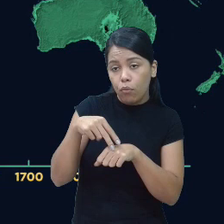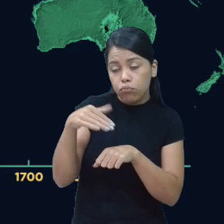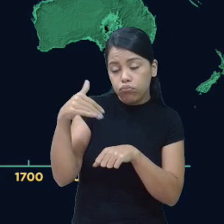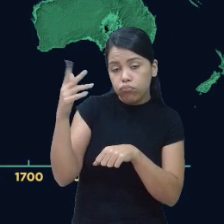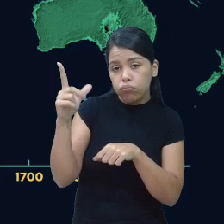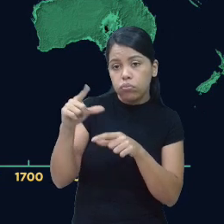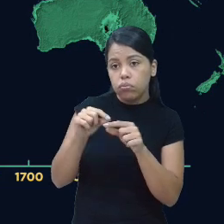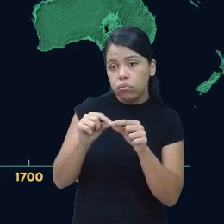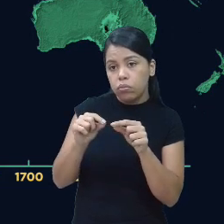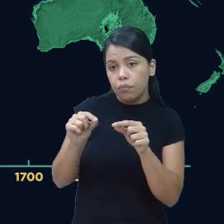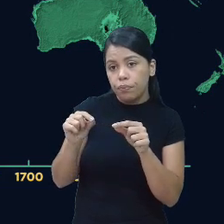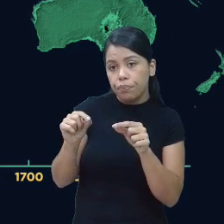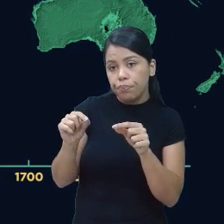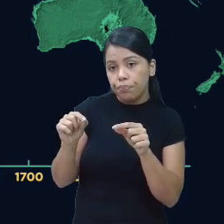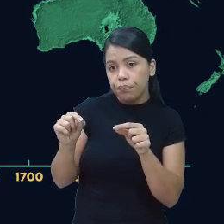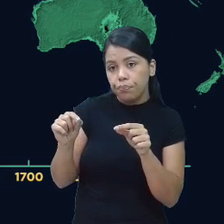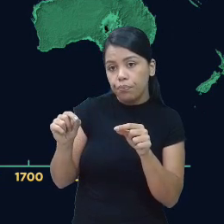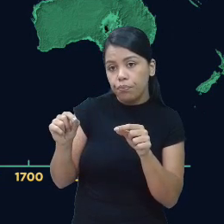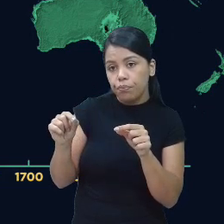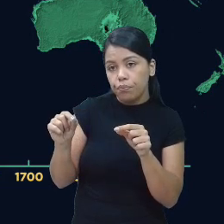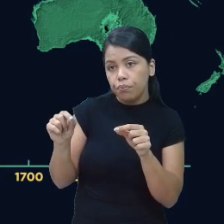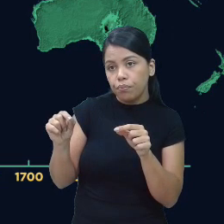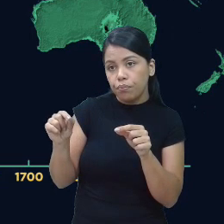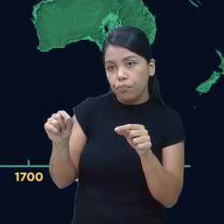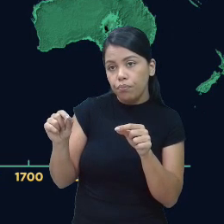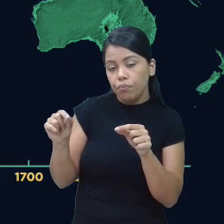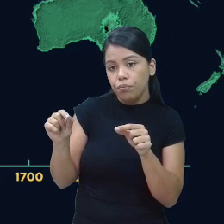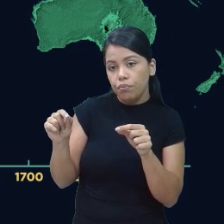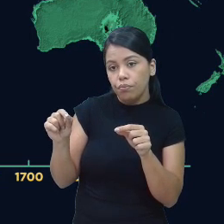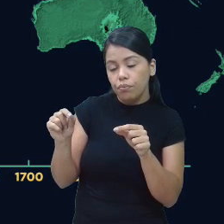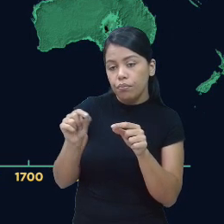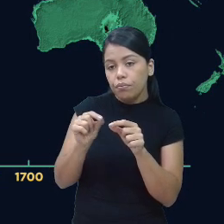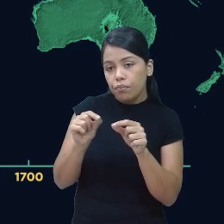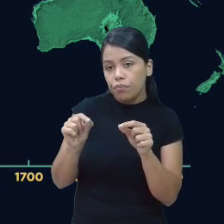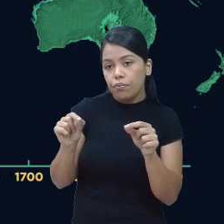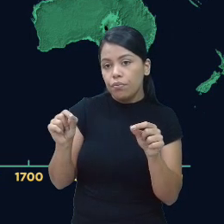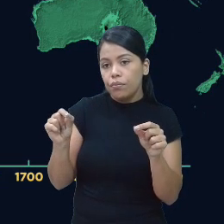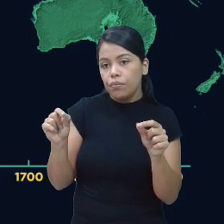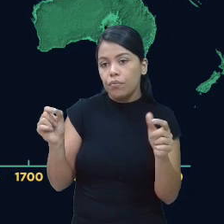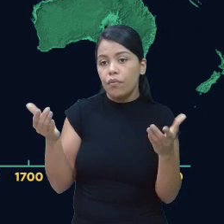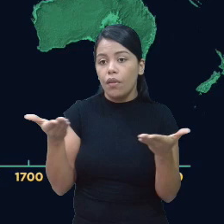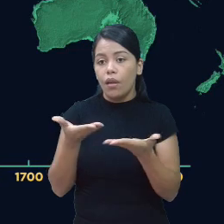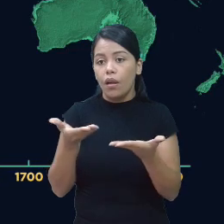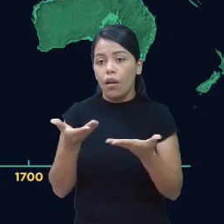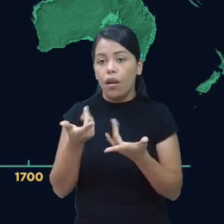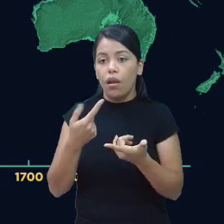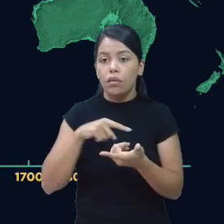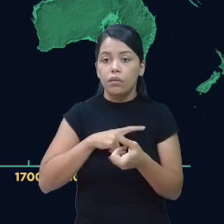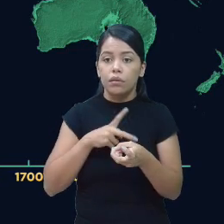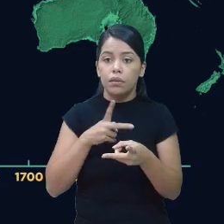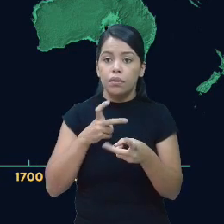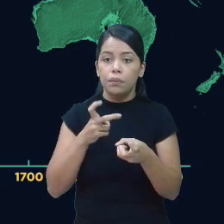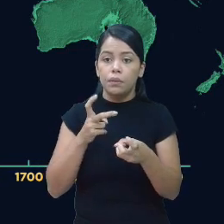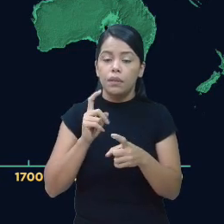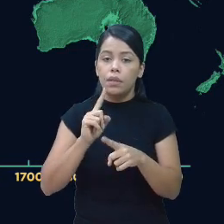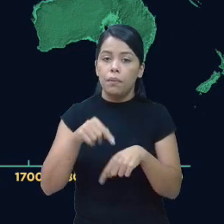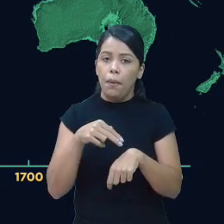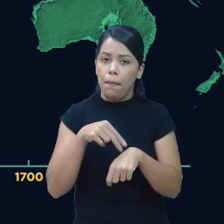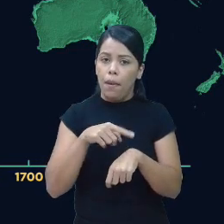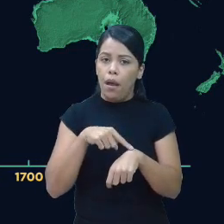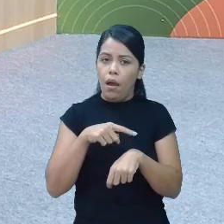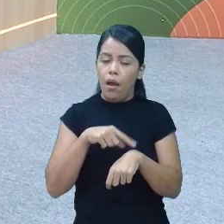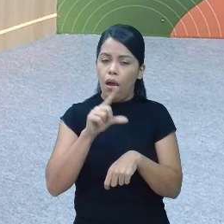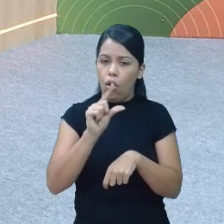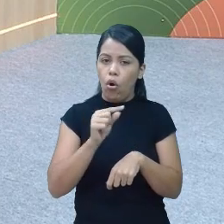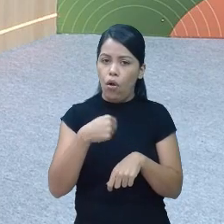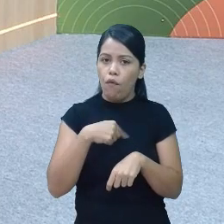daí. Então, aqui a gente vai analisar esse fato. Daqui a pouco eu vou pegar só os pontos onde a gente vai